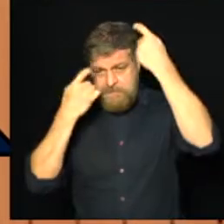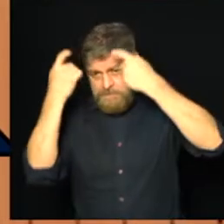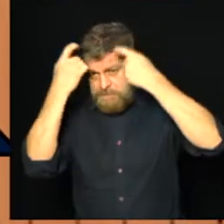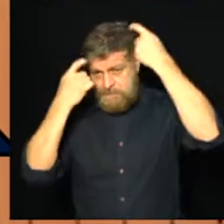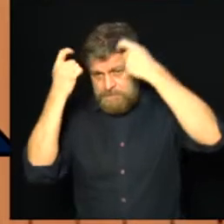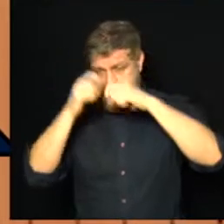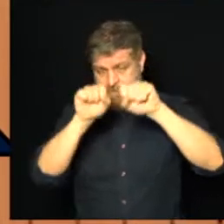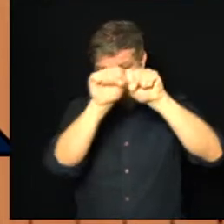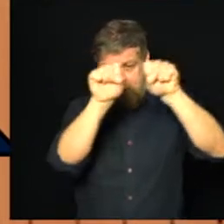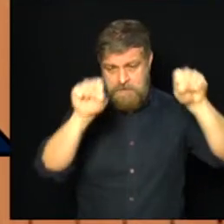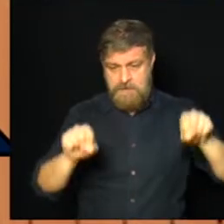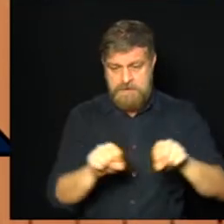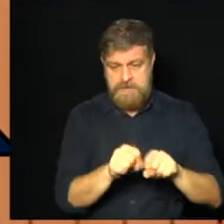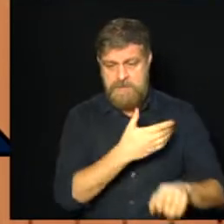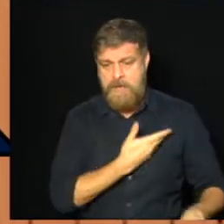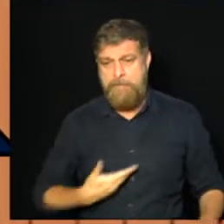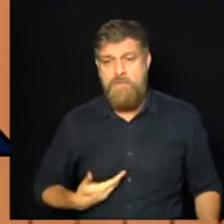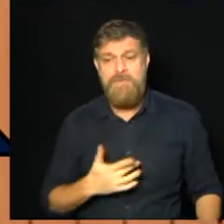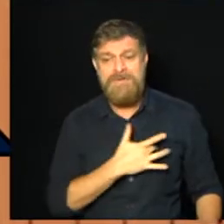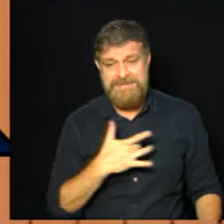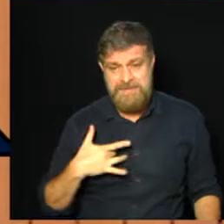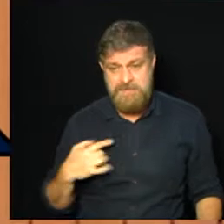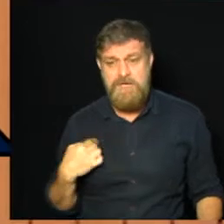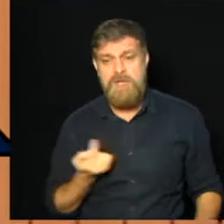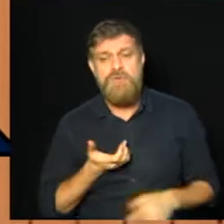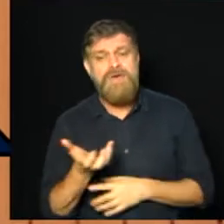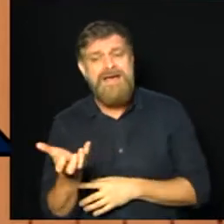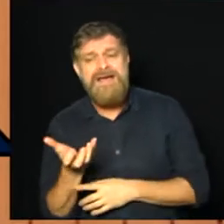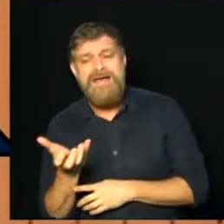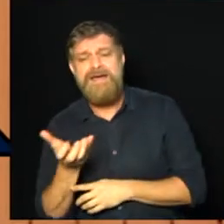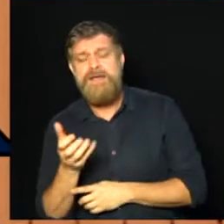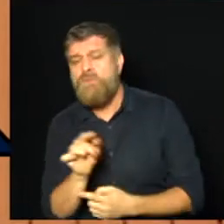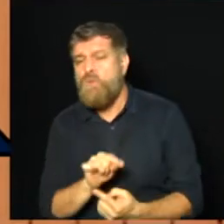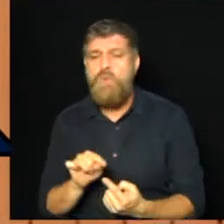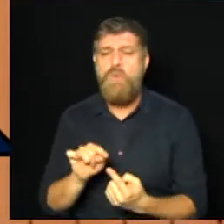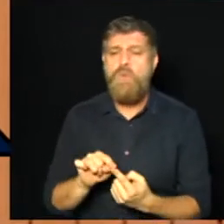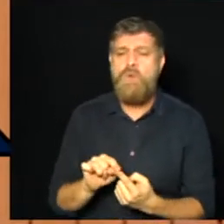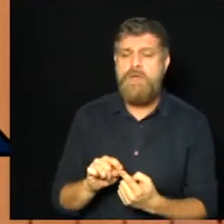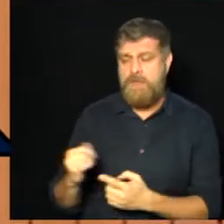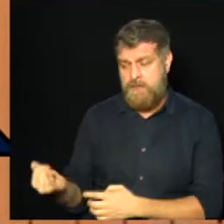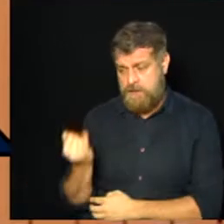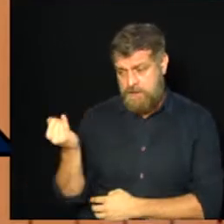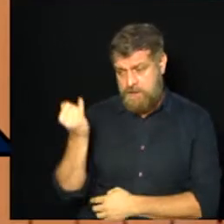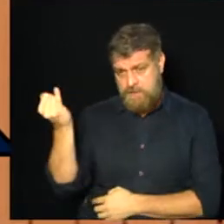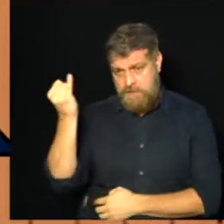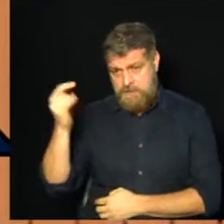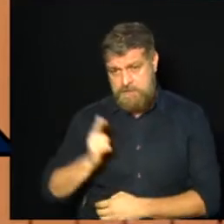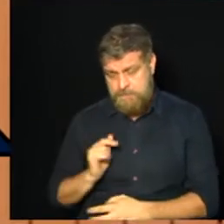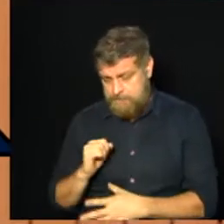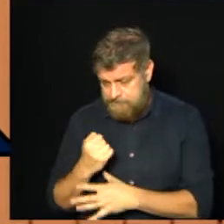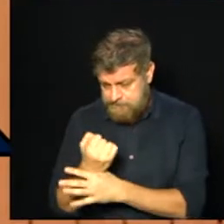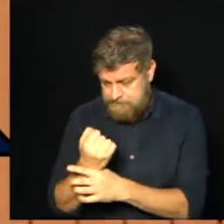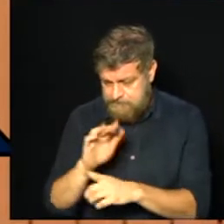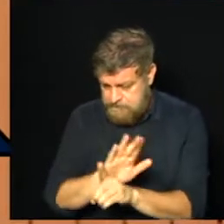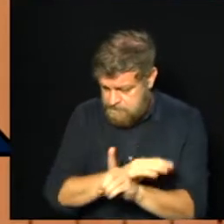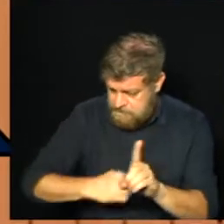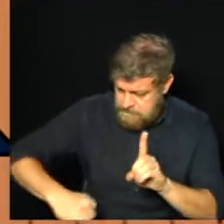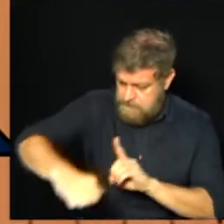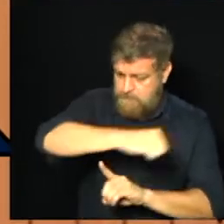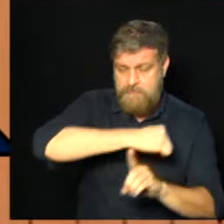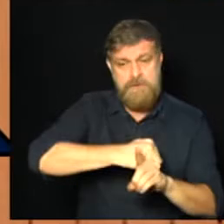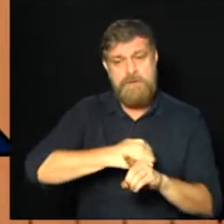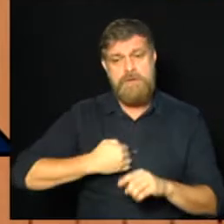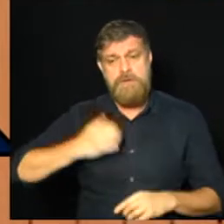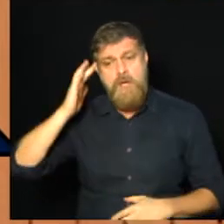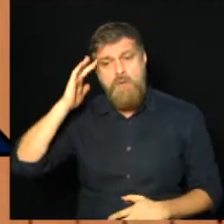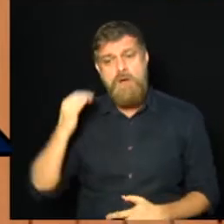o sistema público de saúde, queremos que achamos importante a garantia da assistência, e eu acho importante